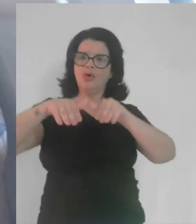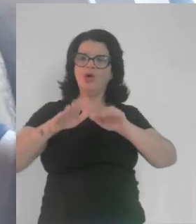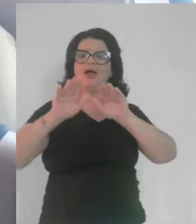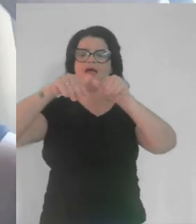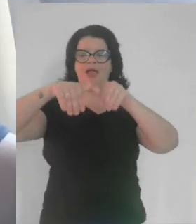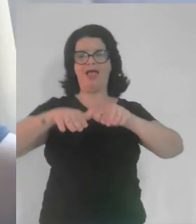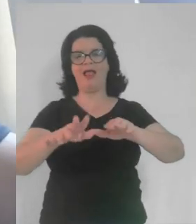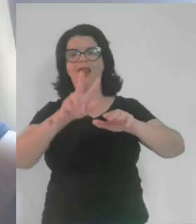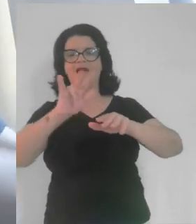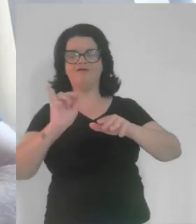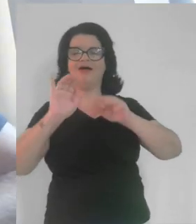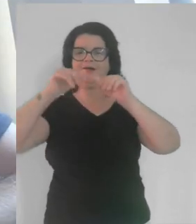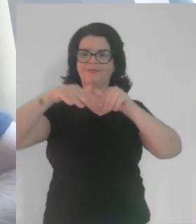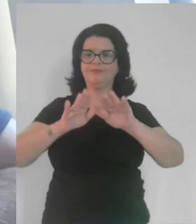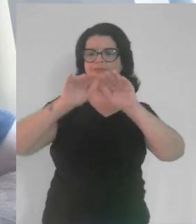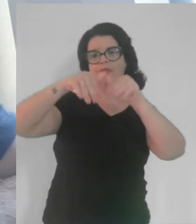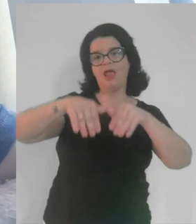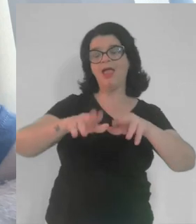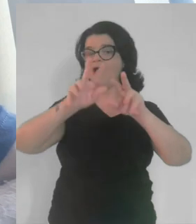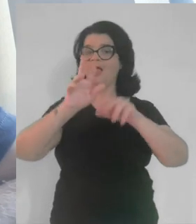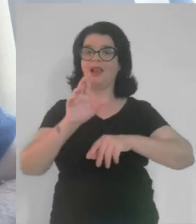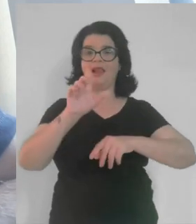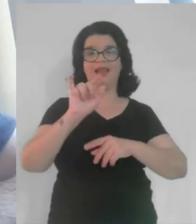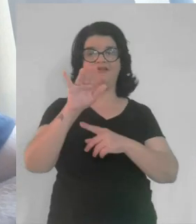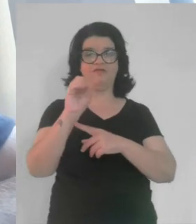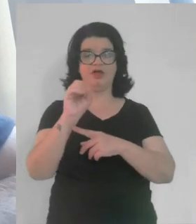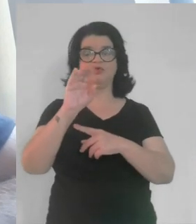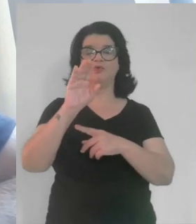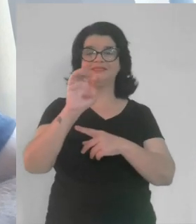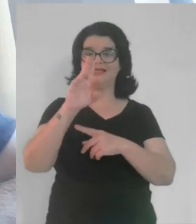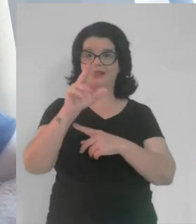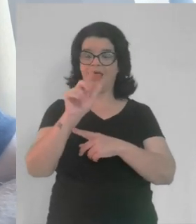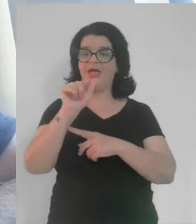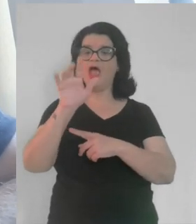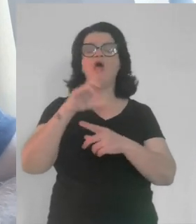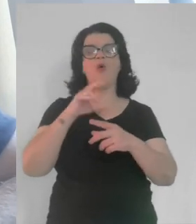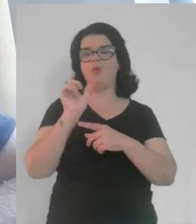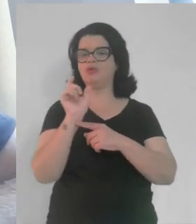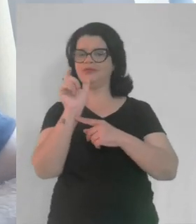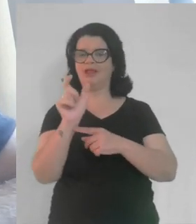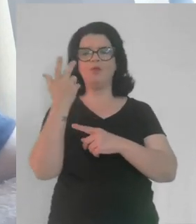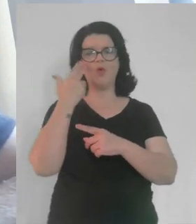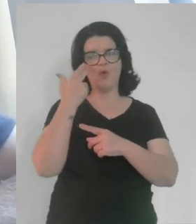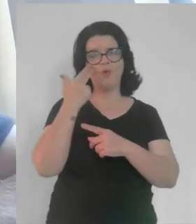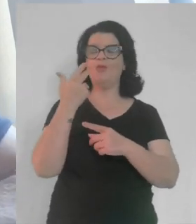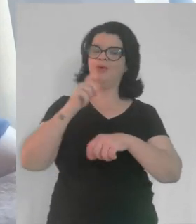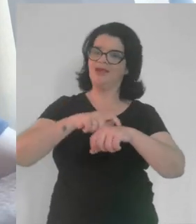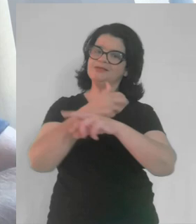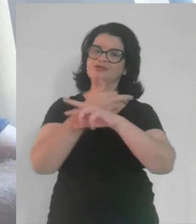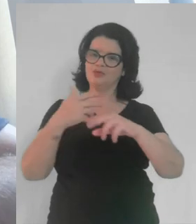vai evanescendo. É um termo comum nesse tipo de situação. Então,